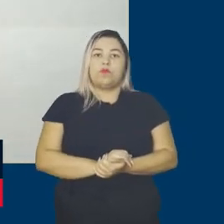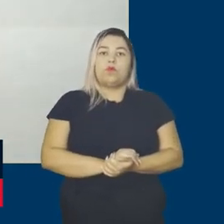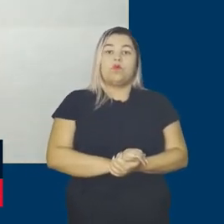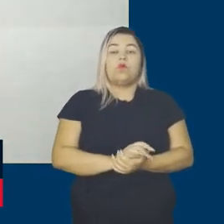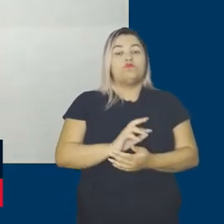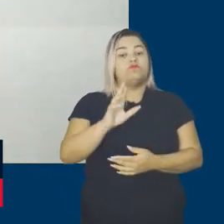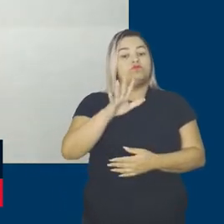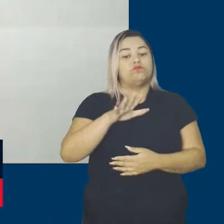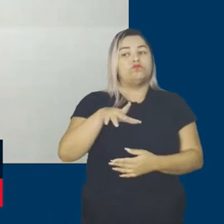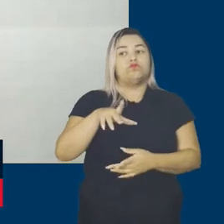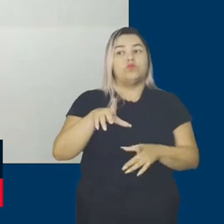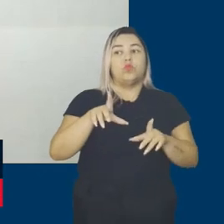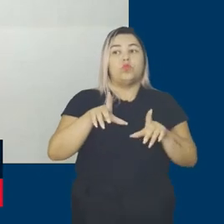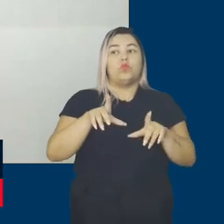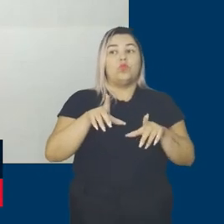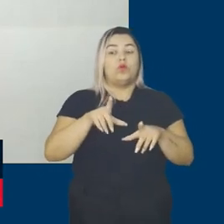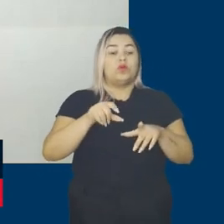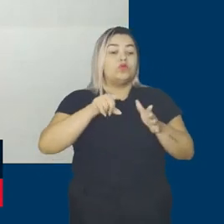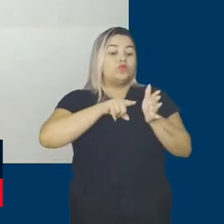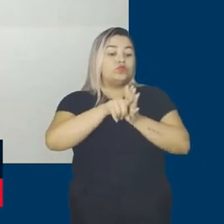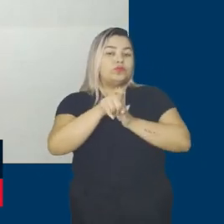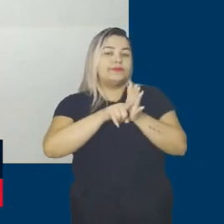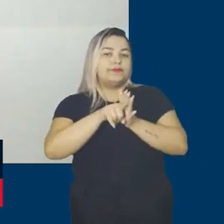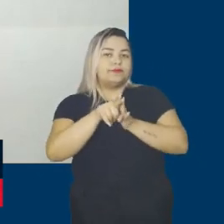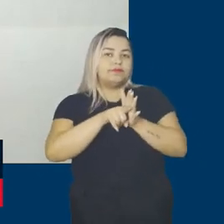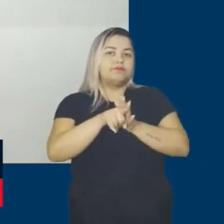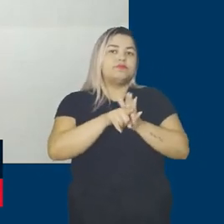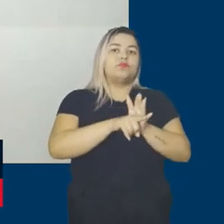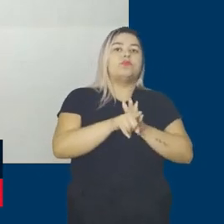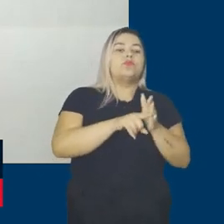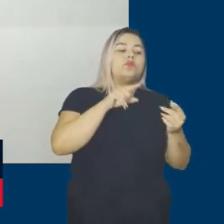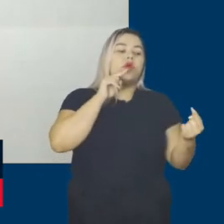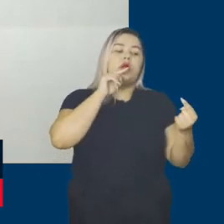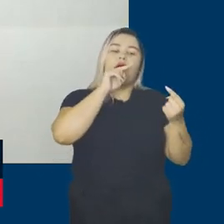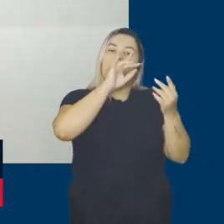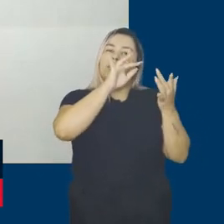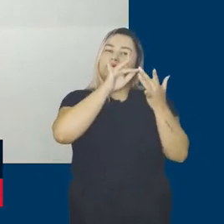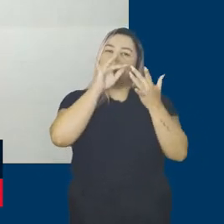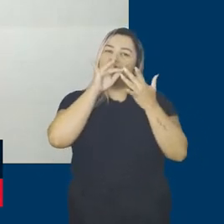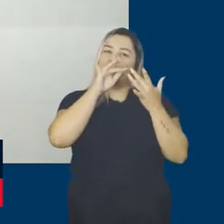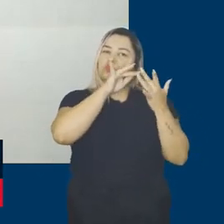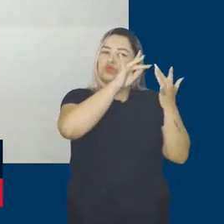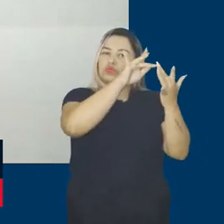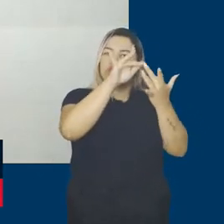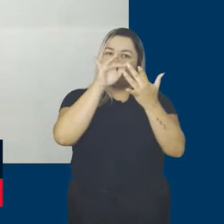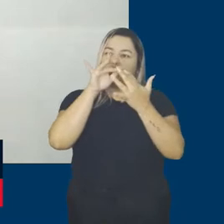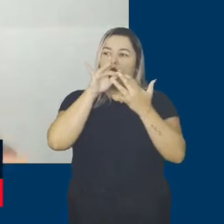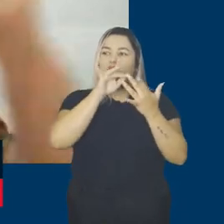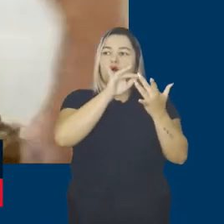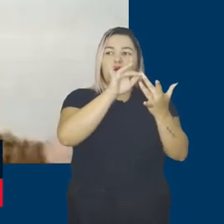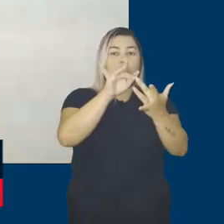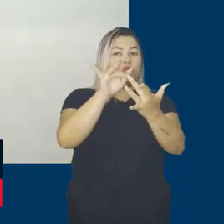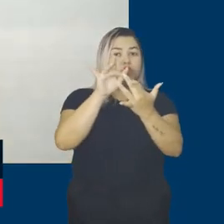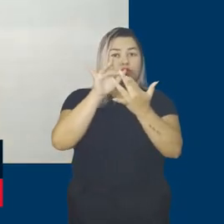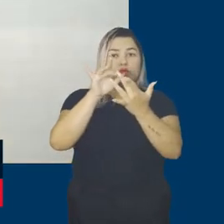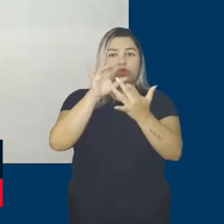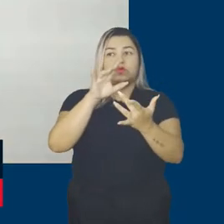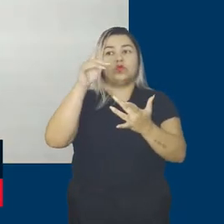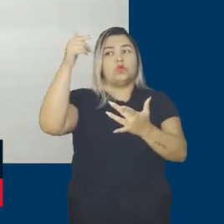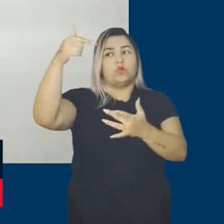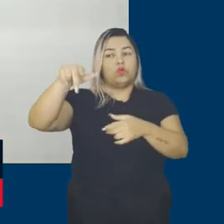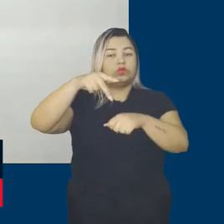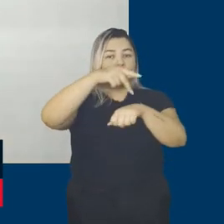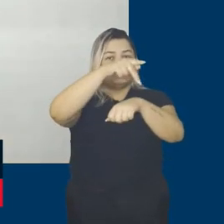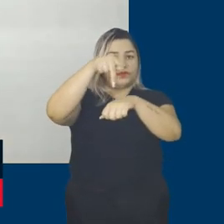rol de pesquisa e de contatos, inclusive uma das coisas com a China, mas com outros